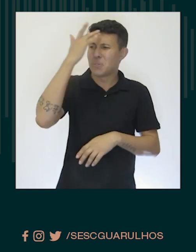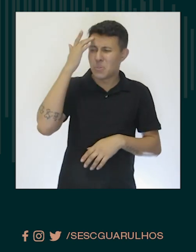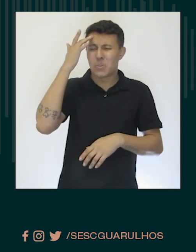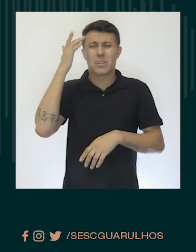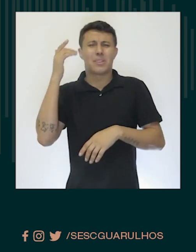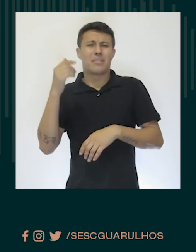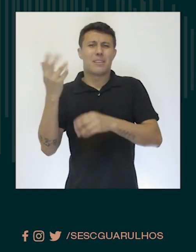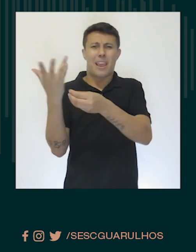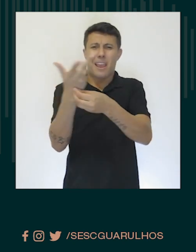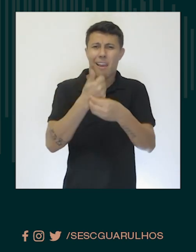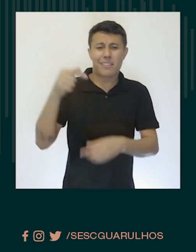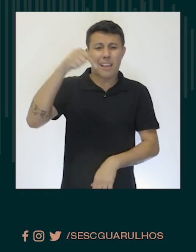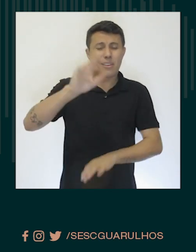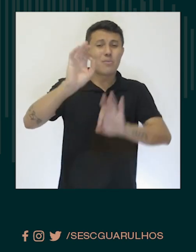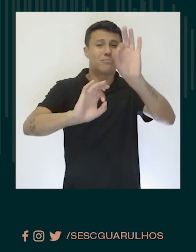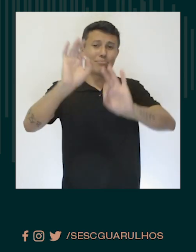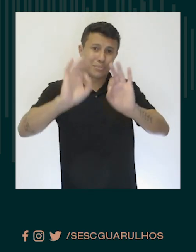projeto